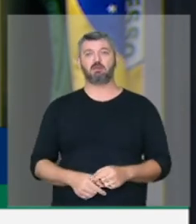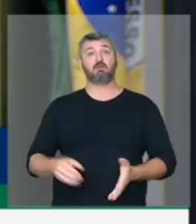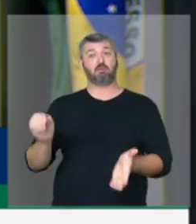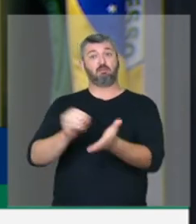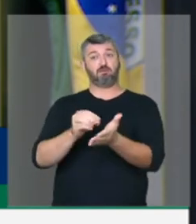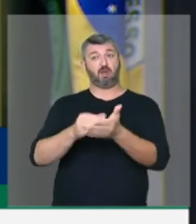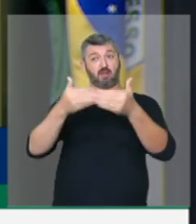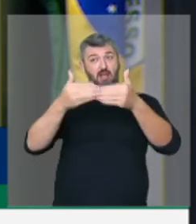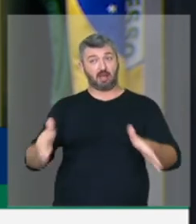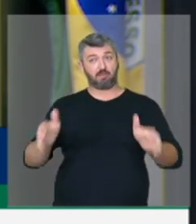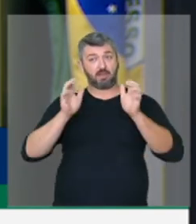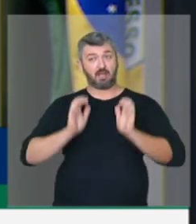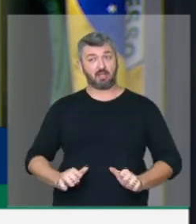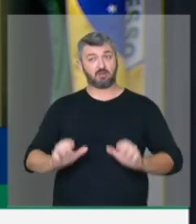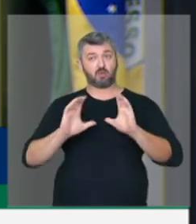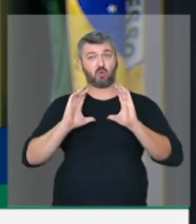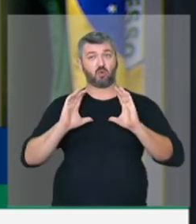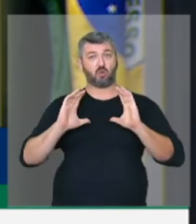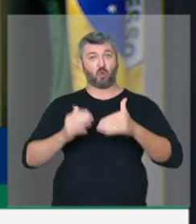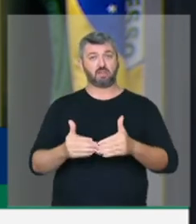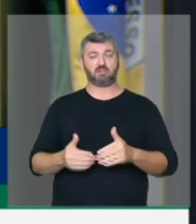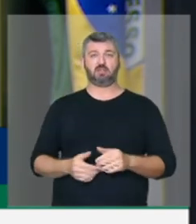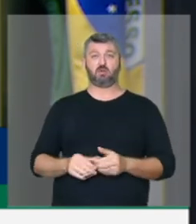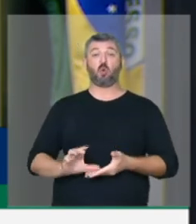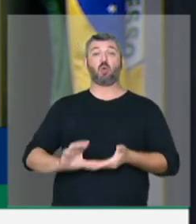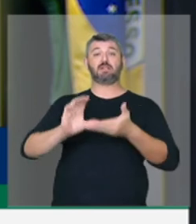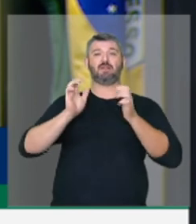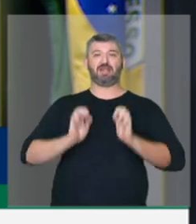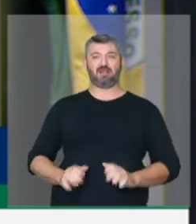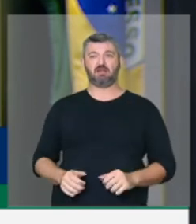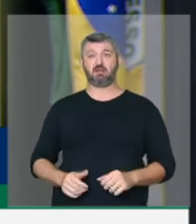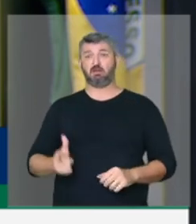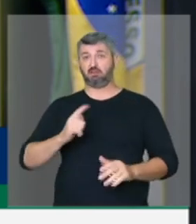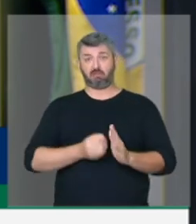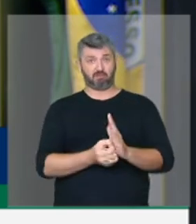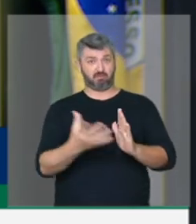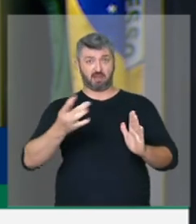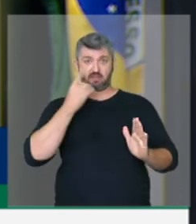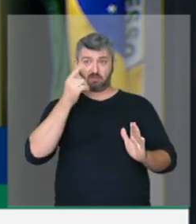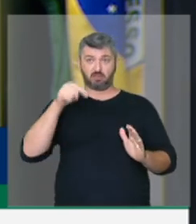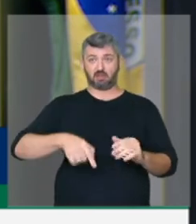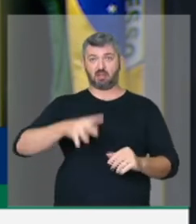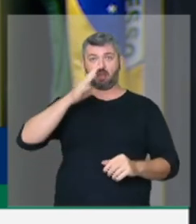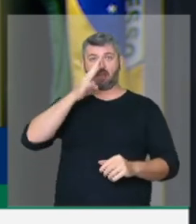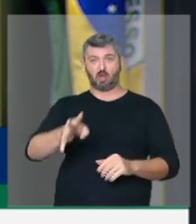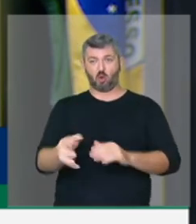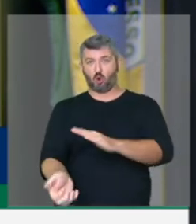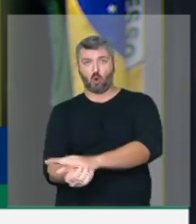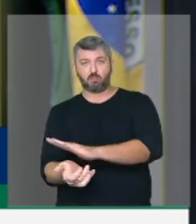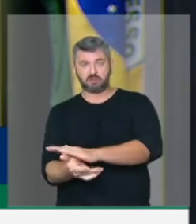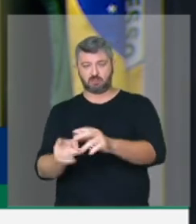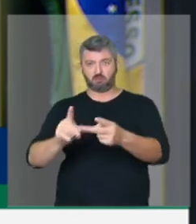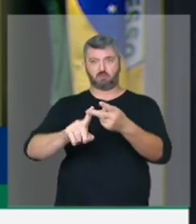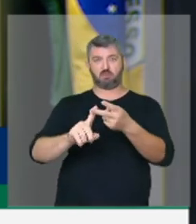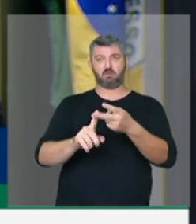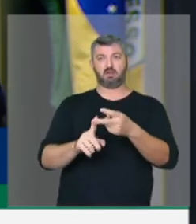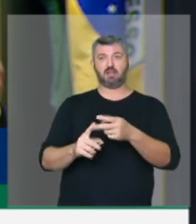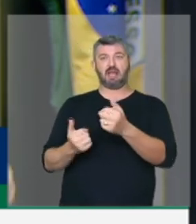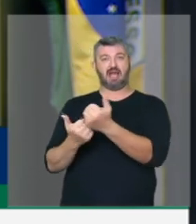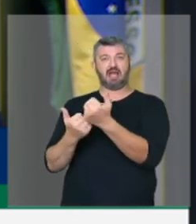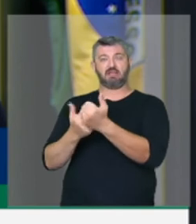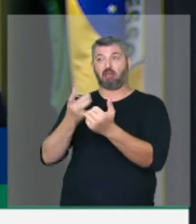faz desde o ano passado. Há parlamentares nesta casa acusados de corrupção, com assessores